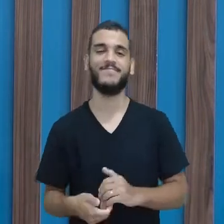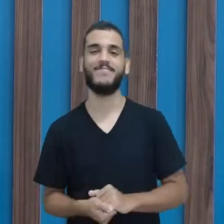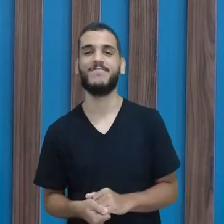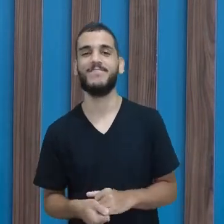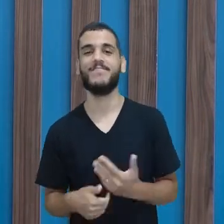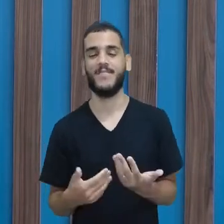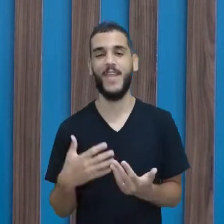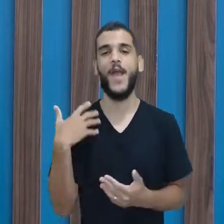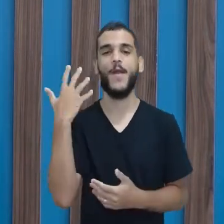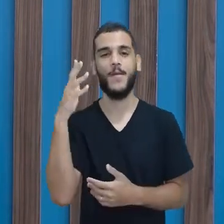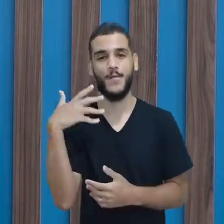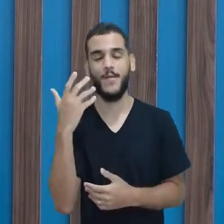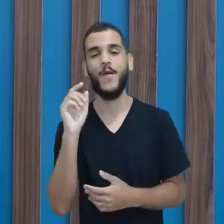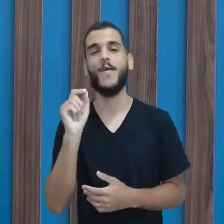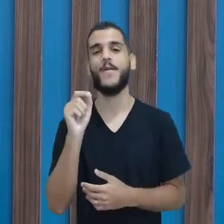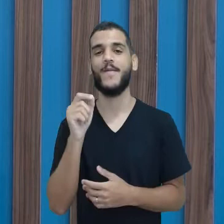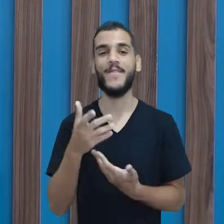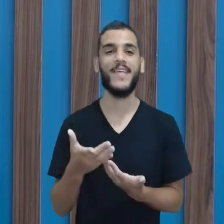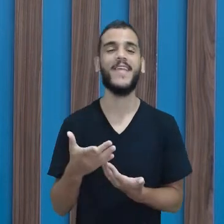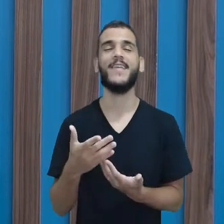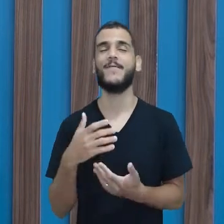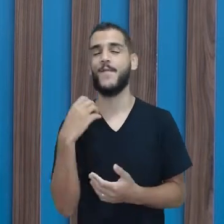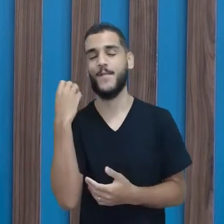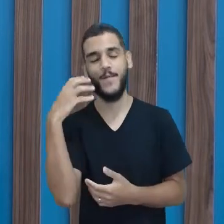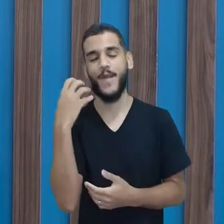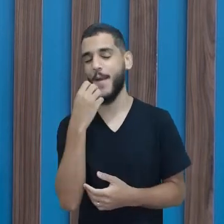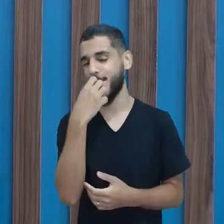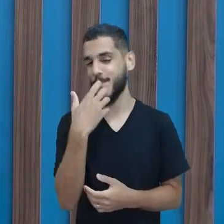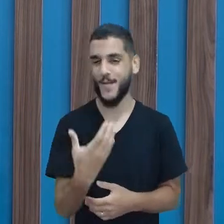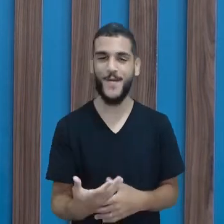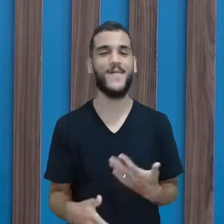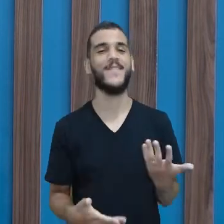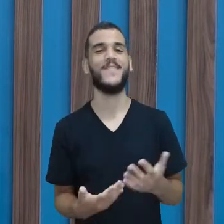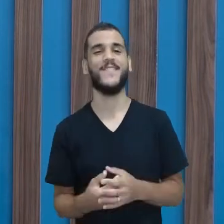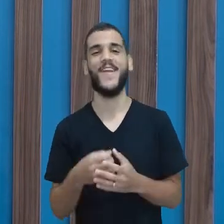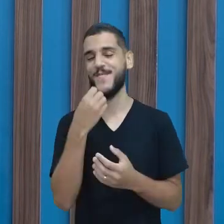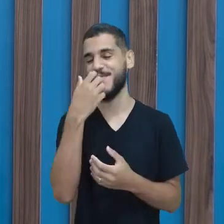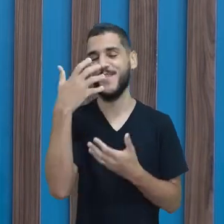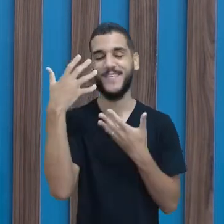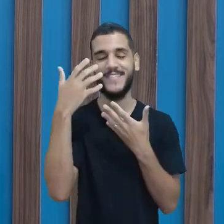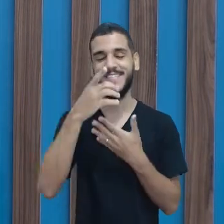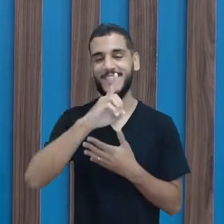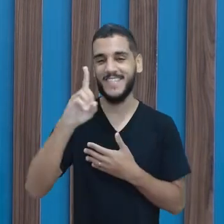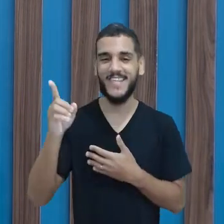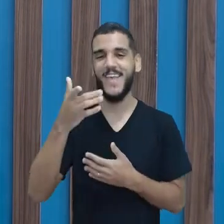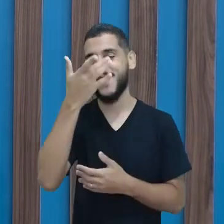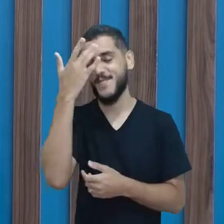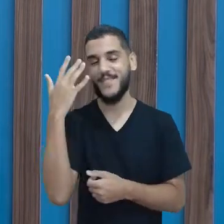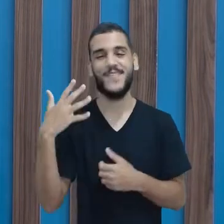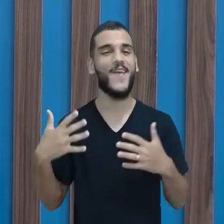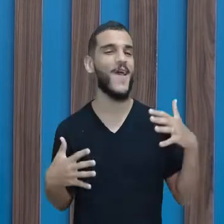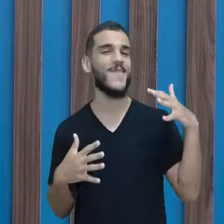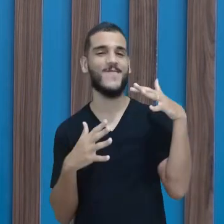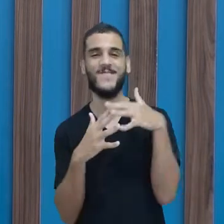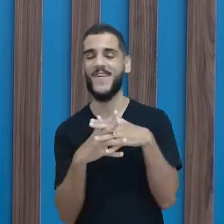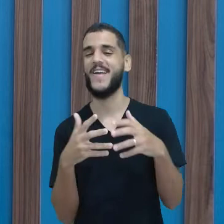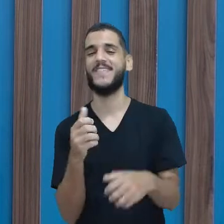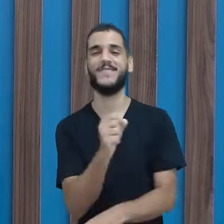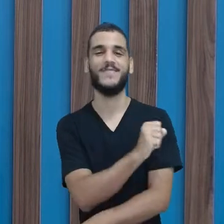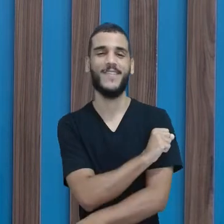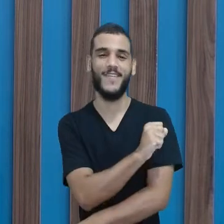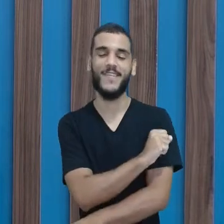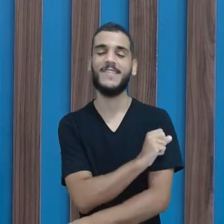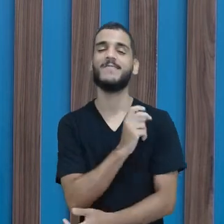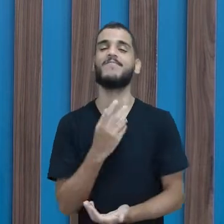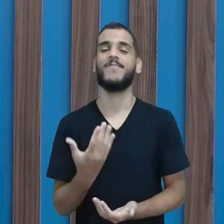Eita. O som de Kaoma chega aqui, o rostinho lindo, dando bom dia a essa turma massa do 8º ano. É